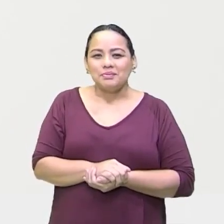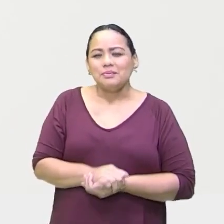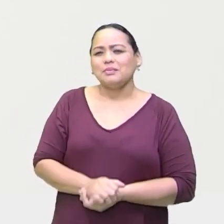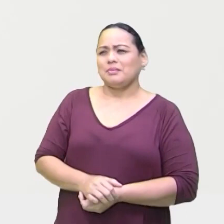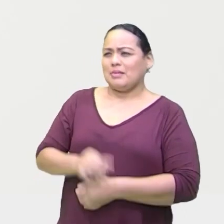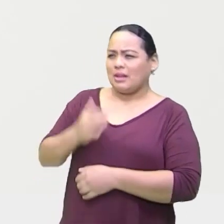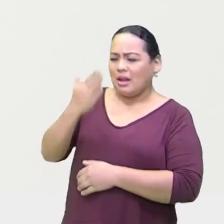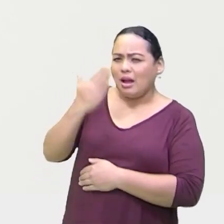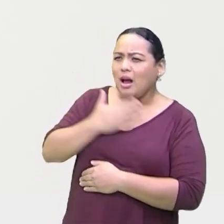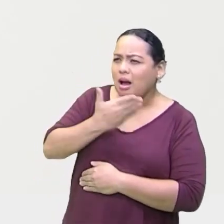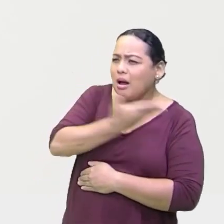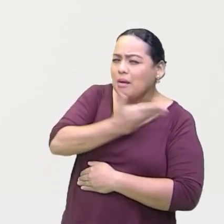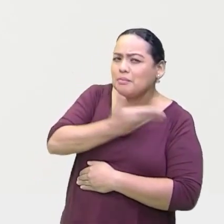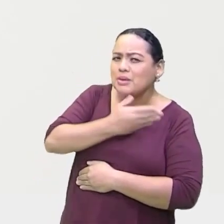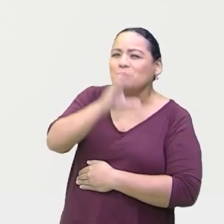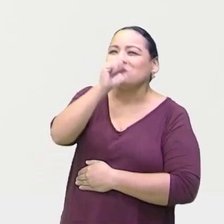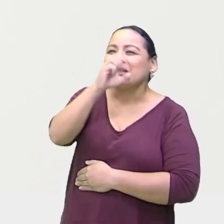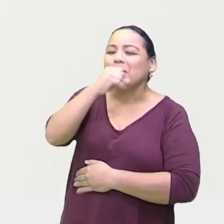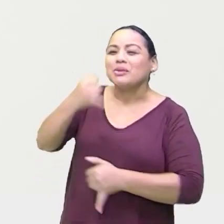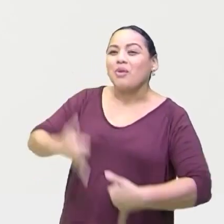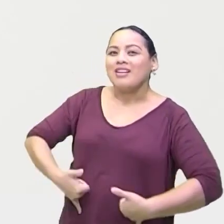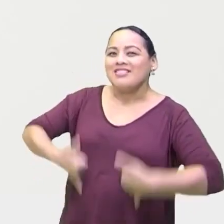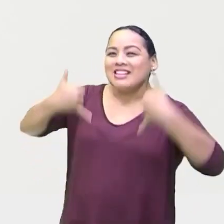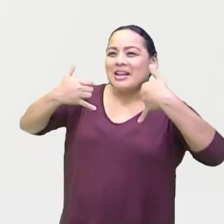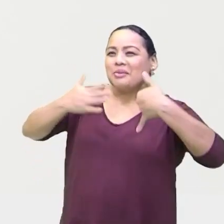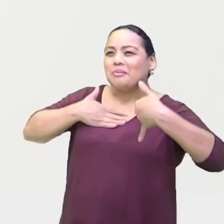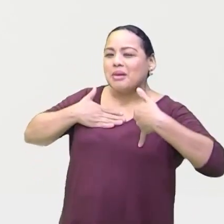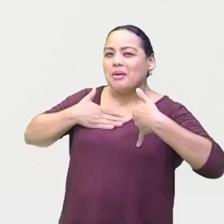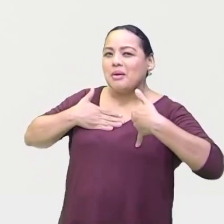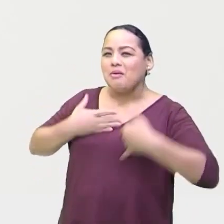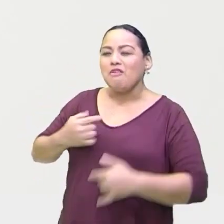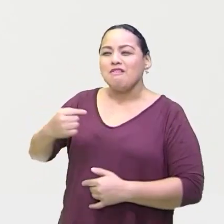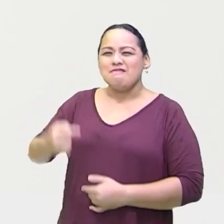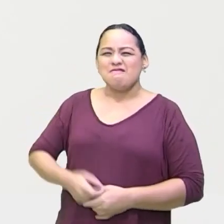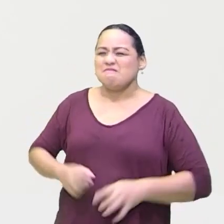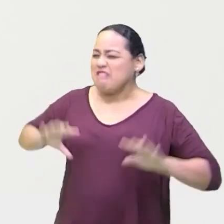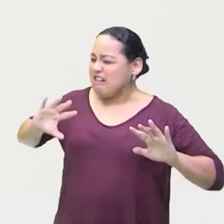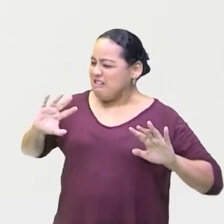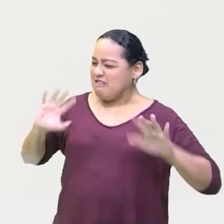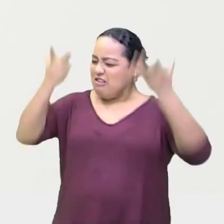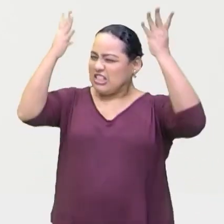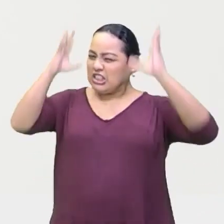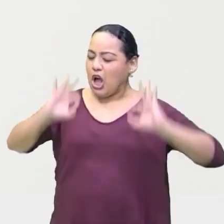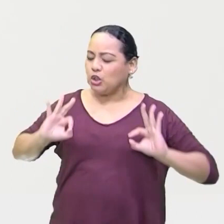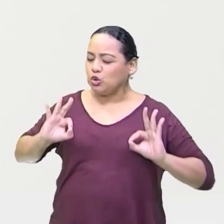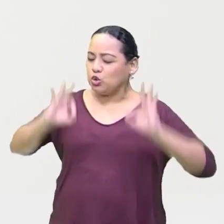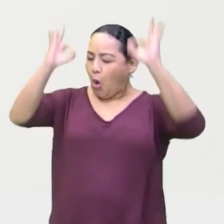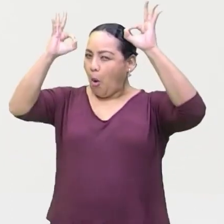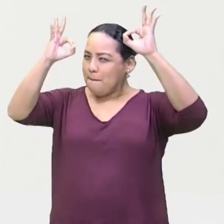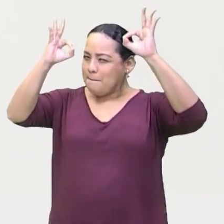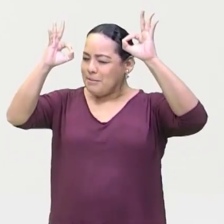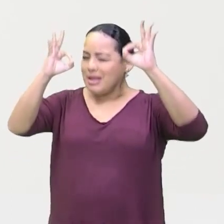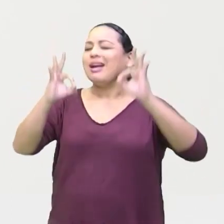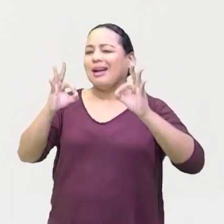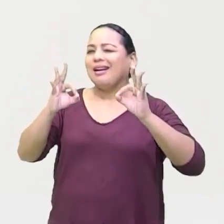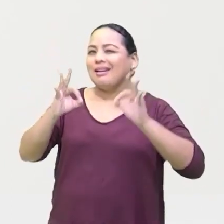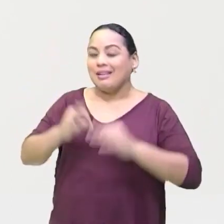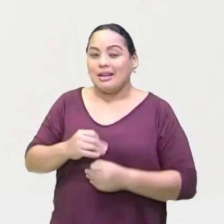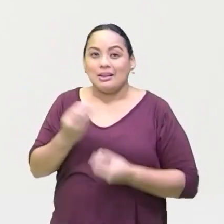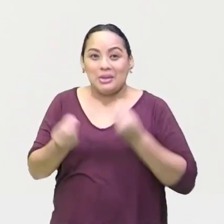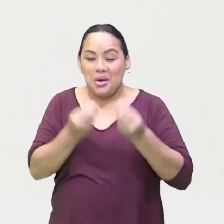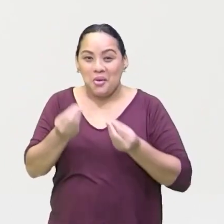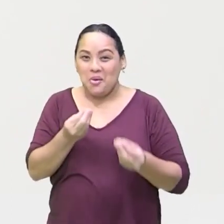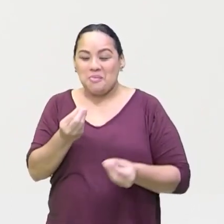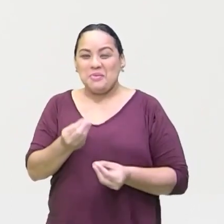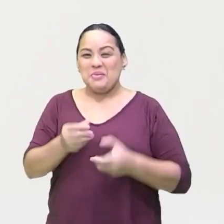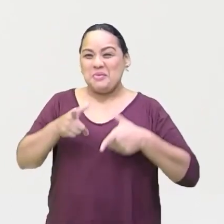Pedrinho, sábado é meu aniversário. Vou fazer uma balada top das galáxias. Olha só, isso é uma linguagem, né,